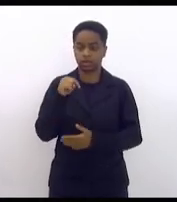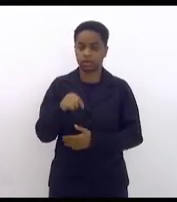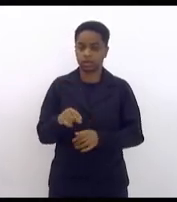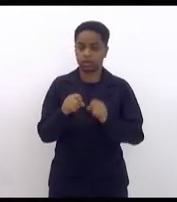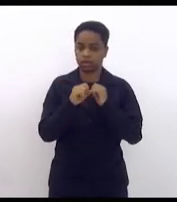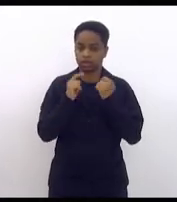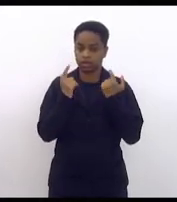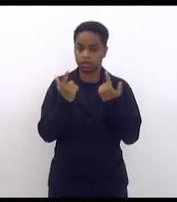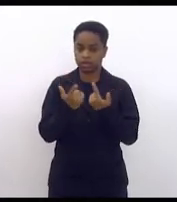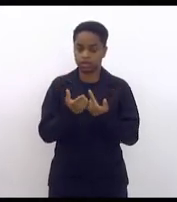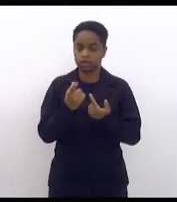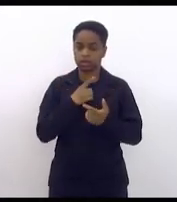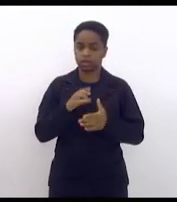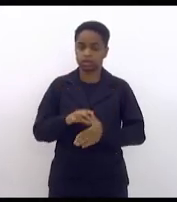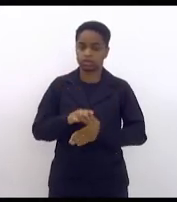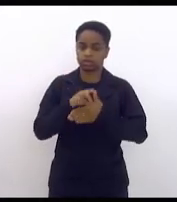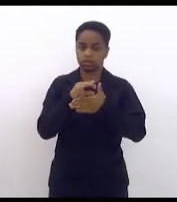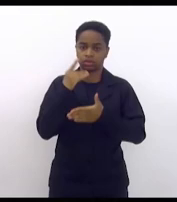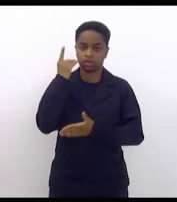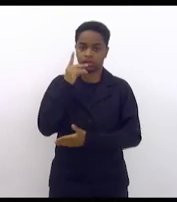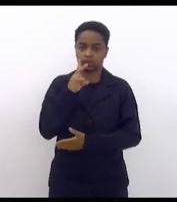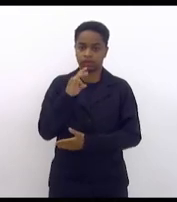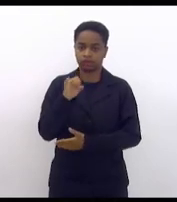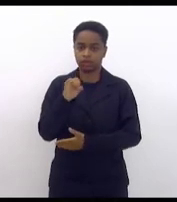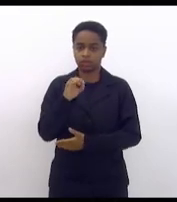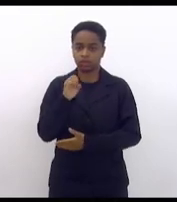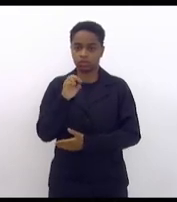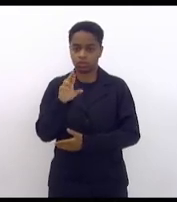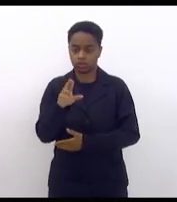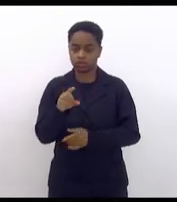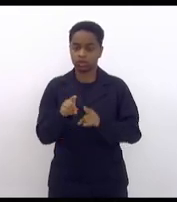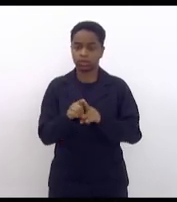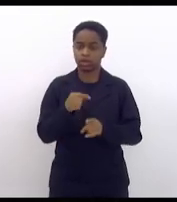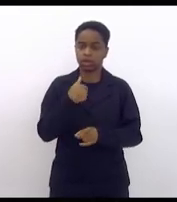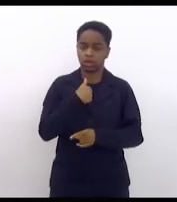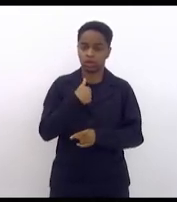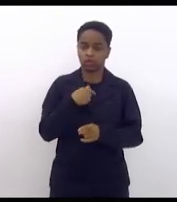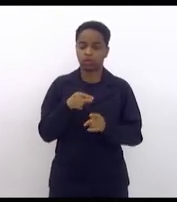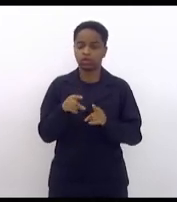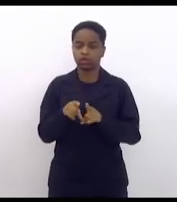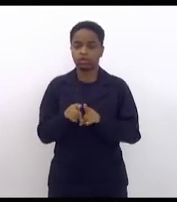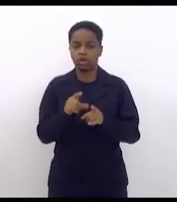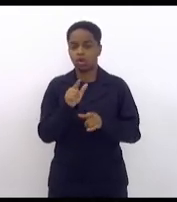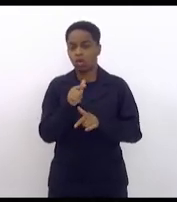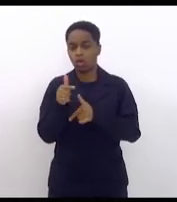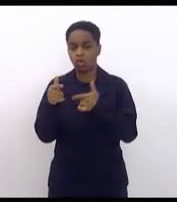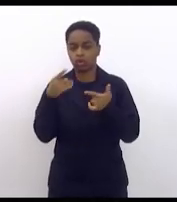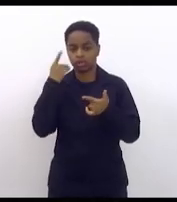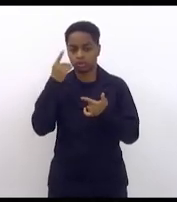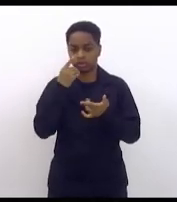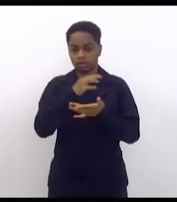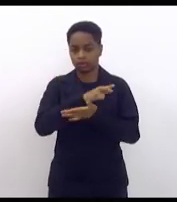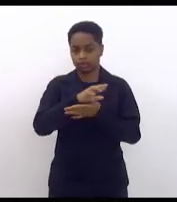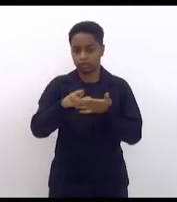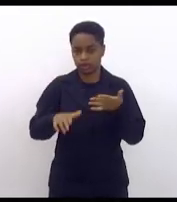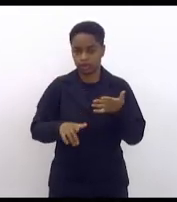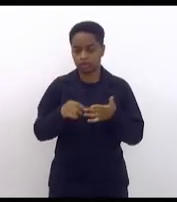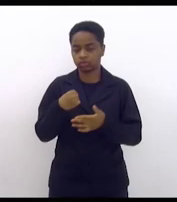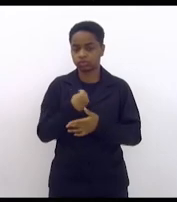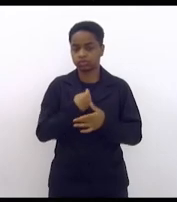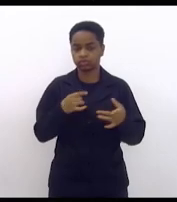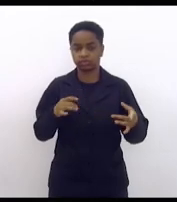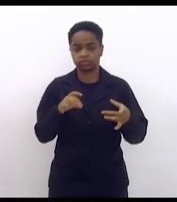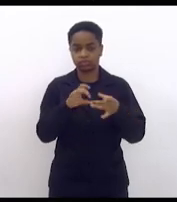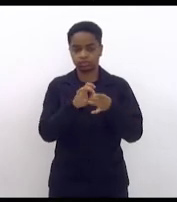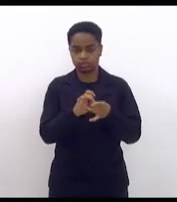pelo deputado Vitor Júnior, eu, deputado Luiz Paulo, deputado Andrezinho, deputado Fred Pacheco, estamos